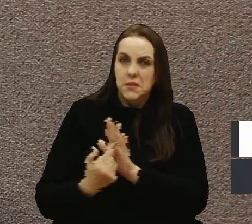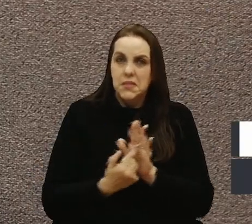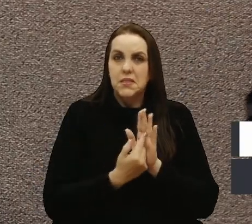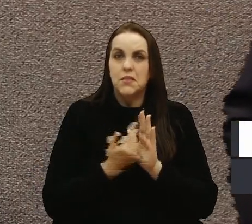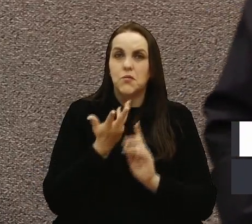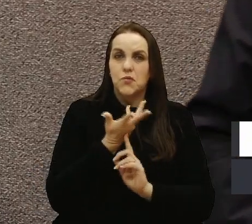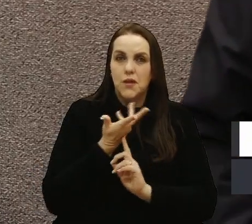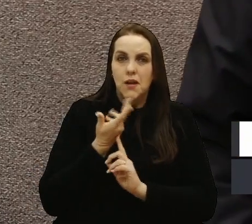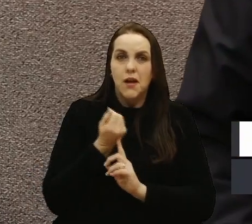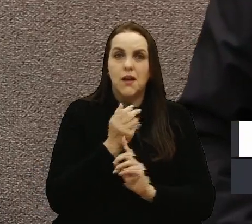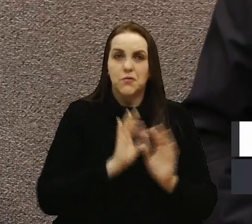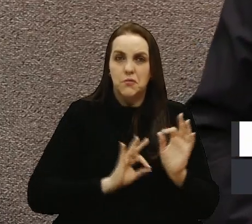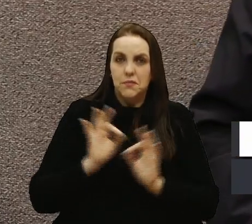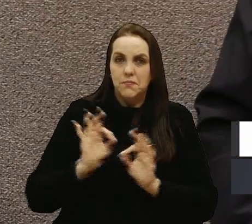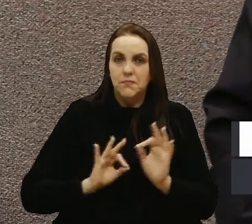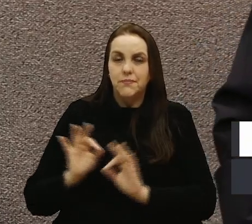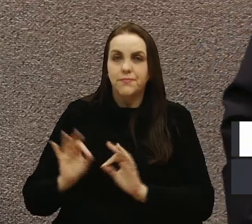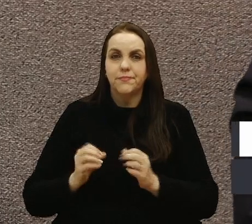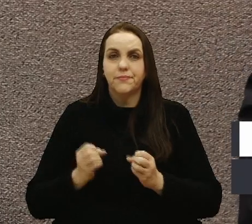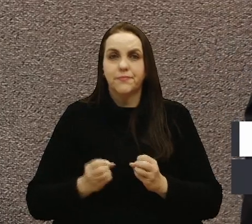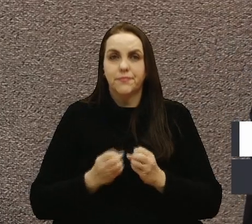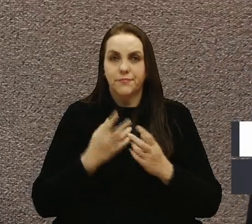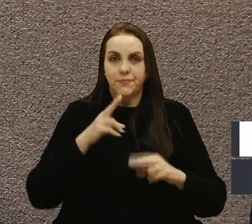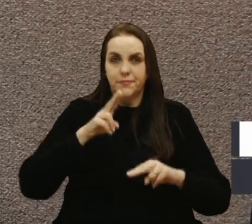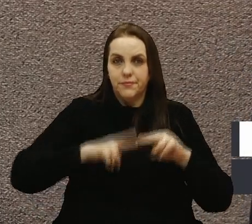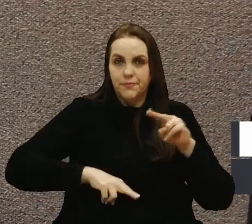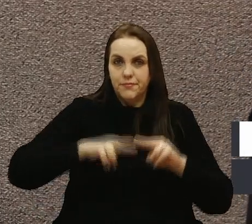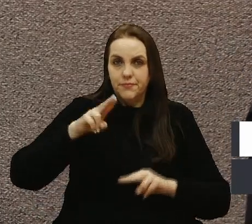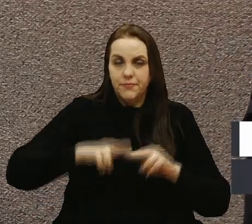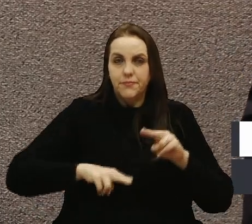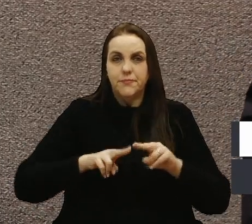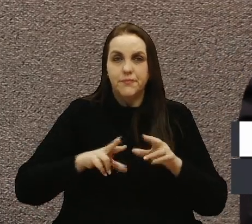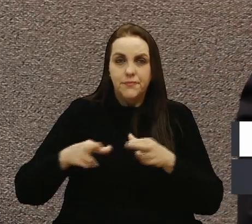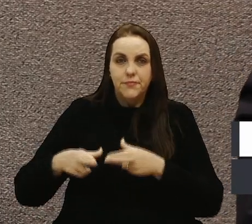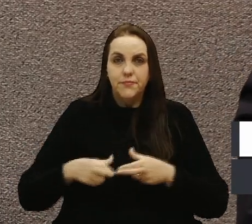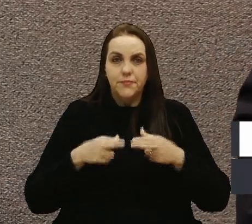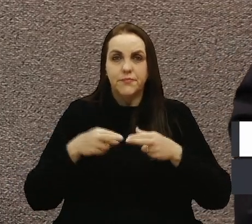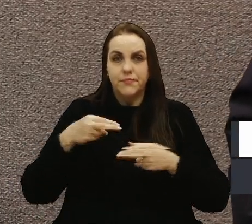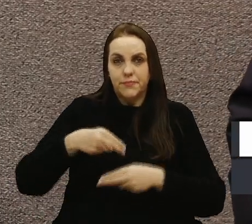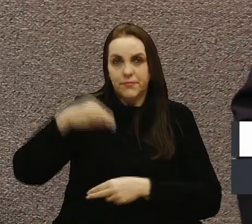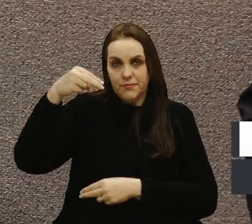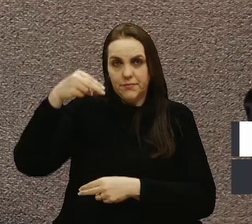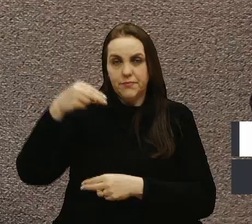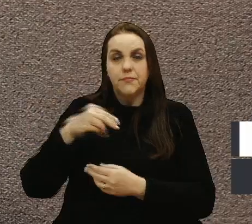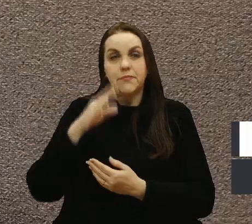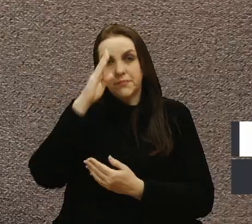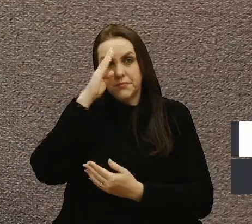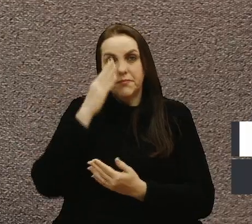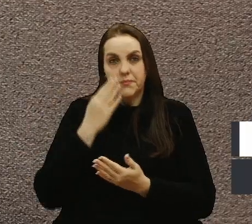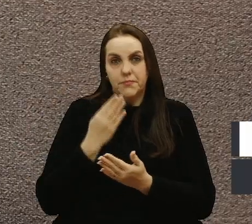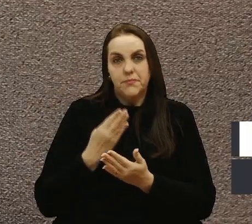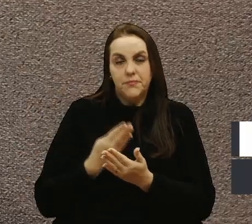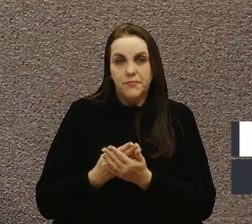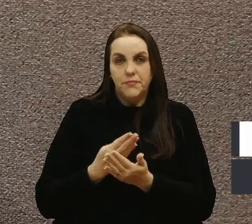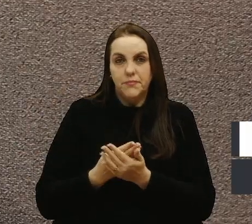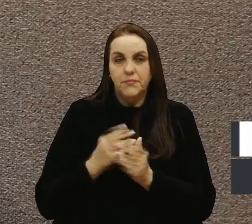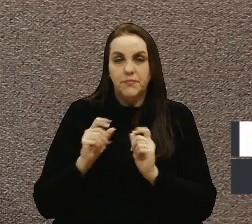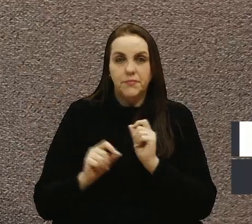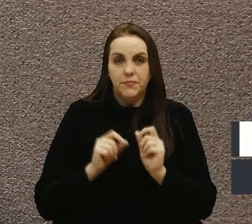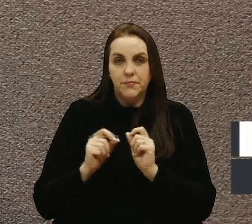bem organizada, as festas juninas da nossa região norte. Eu acho que